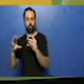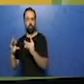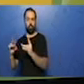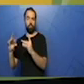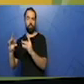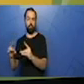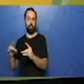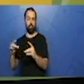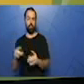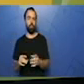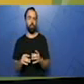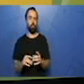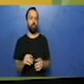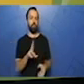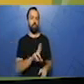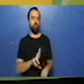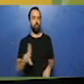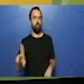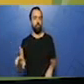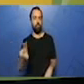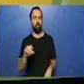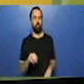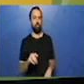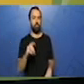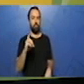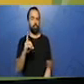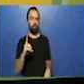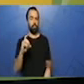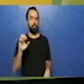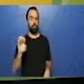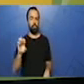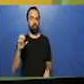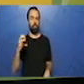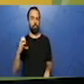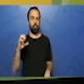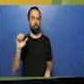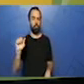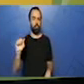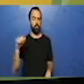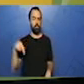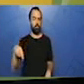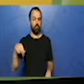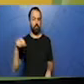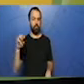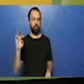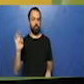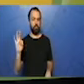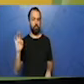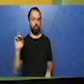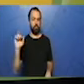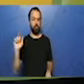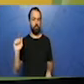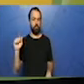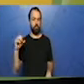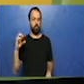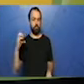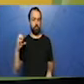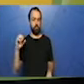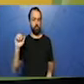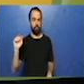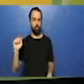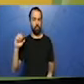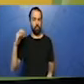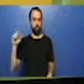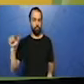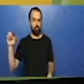para separar líquidos que não se misturam. No caso, a gente tem aí, a gente chama de líquidos immiscíveis, né, no caso a água